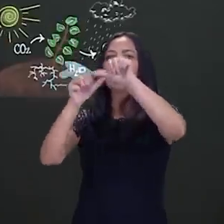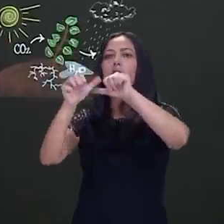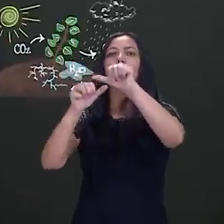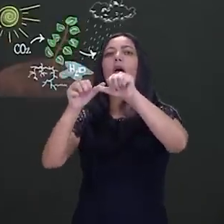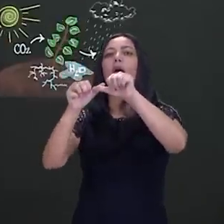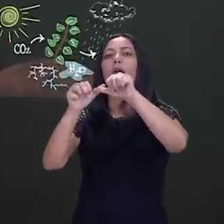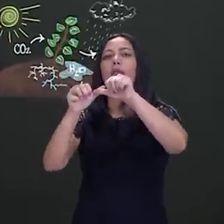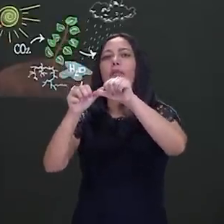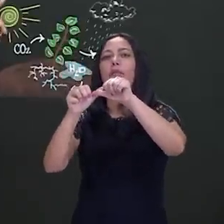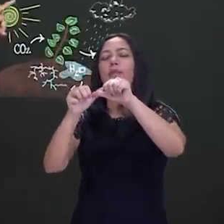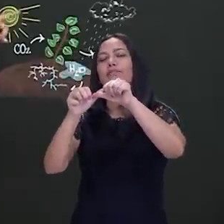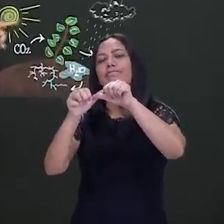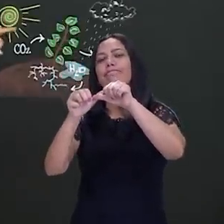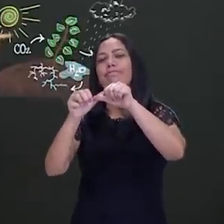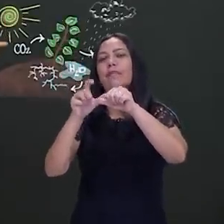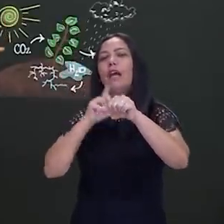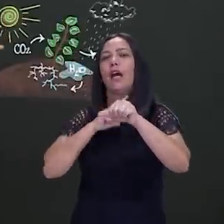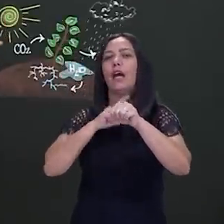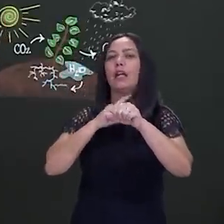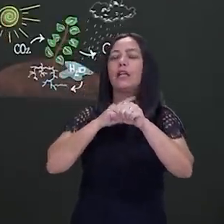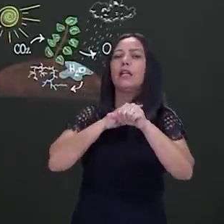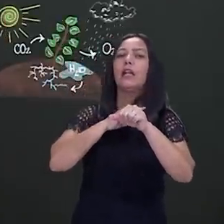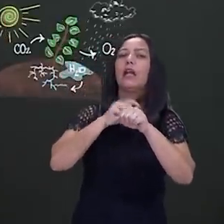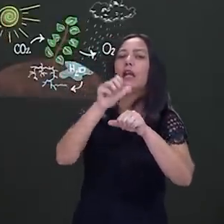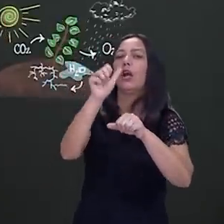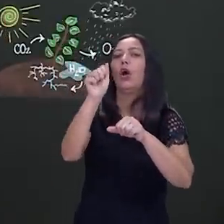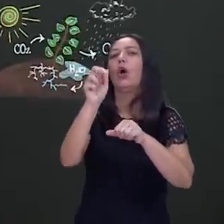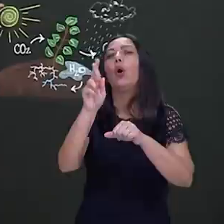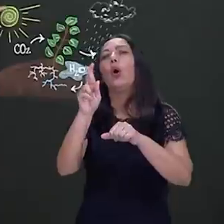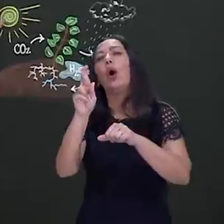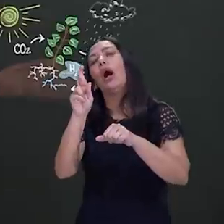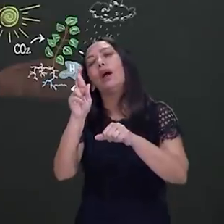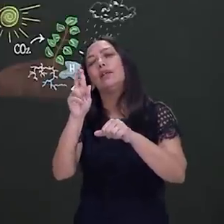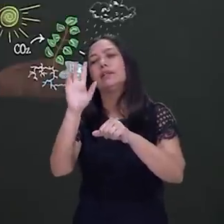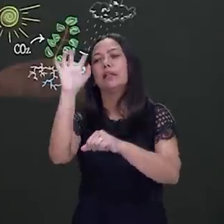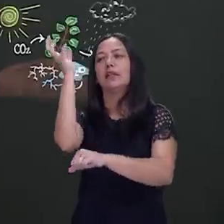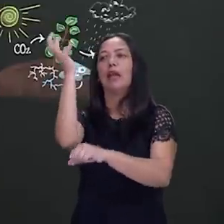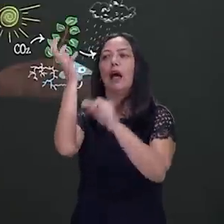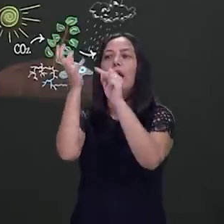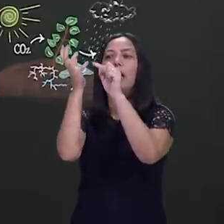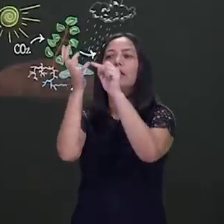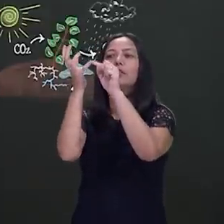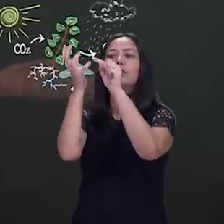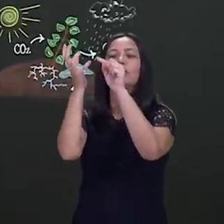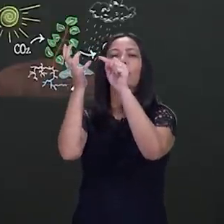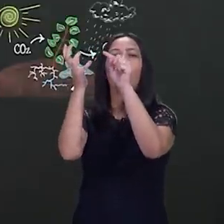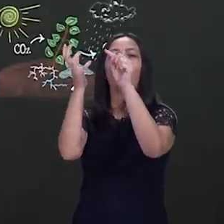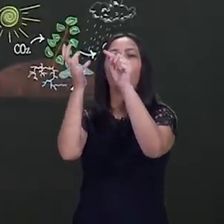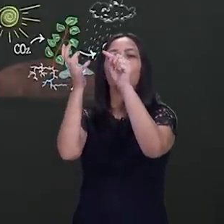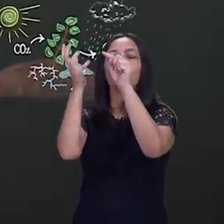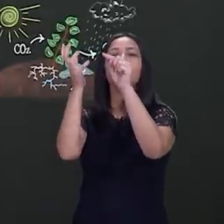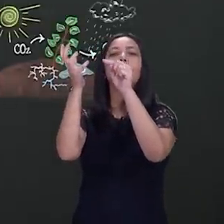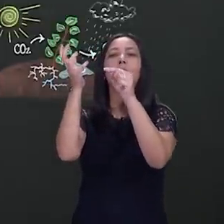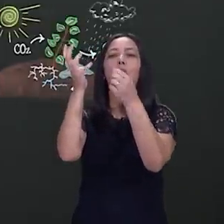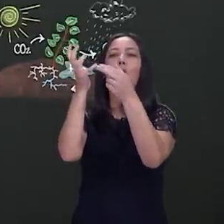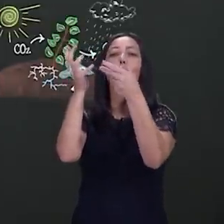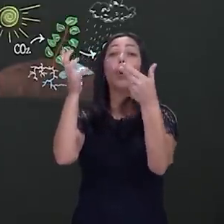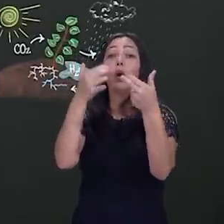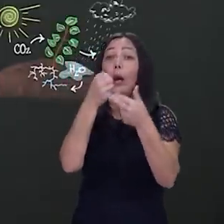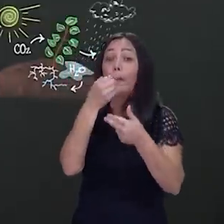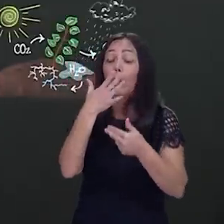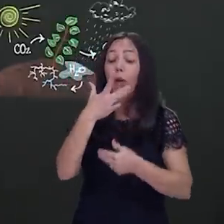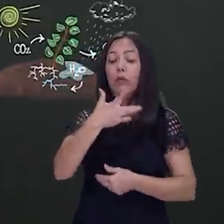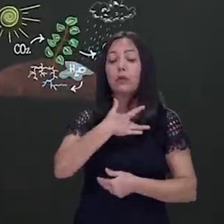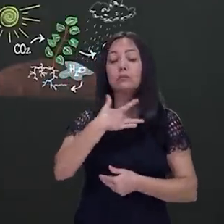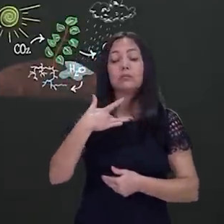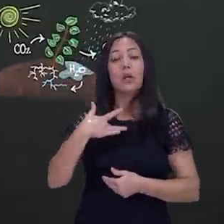Transformou completamente. Eu tenho a liberação de oxigênio e nessas folhas a produção de um carboidrato, de uma glicose, que